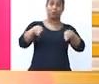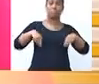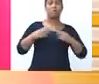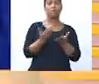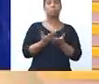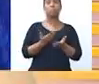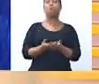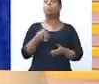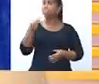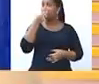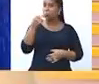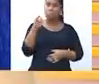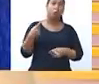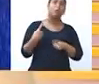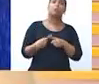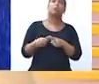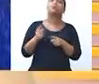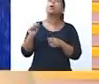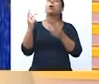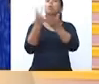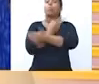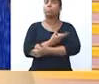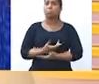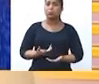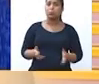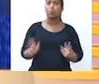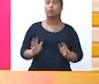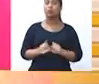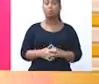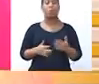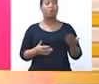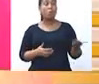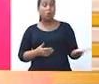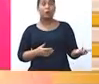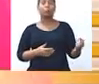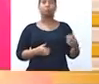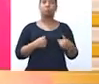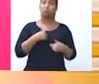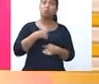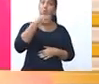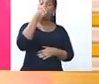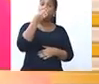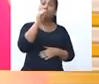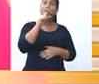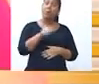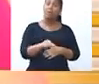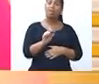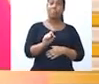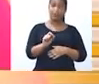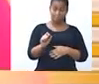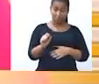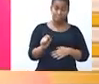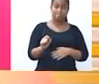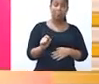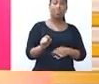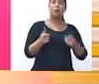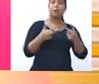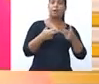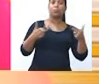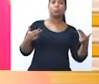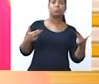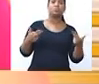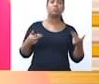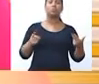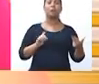algum palpite do por que causou isso ou não? Olha... O meu palpite é que isso